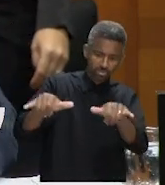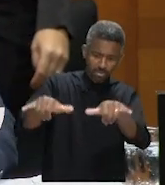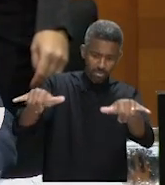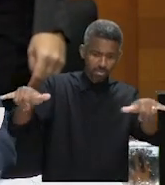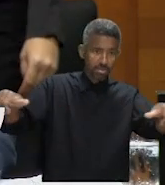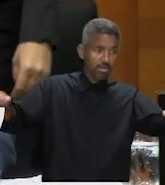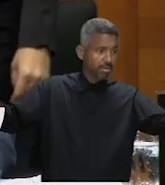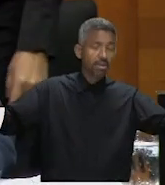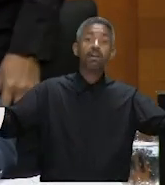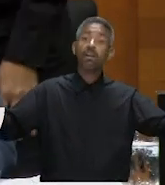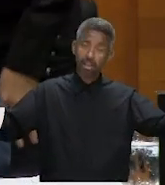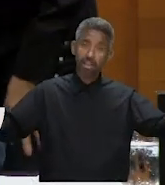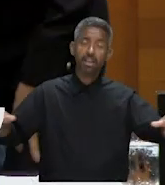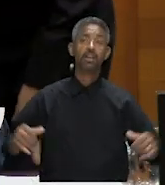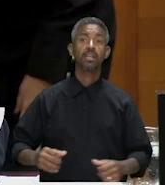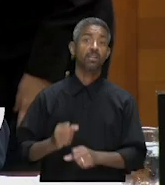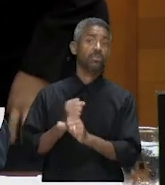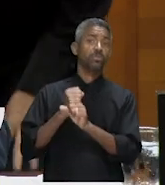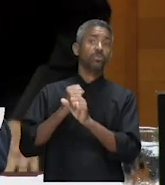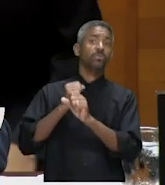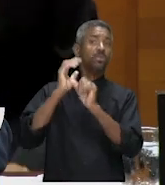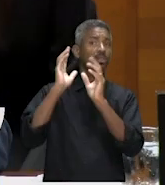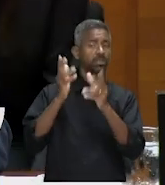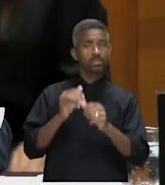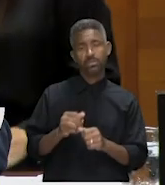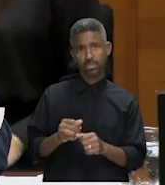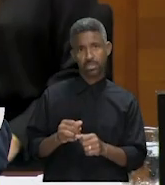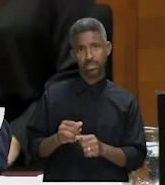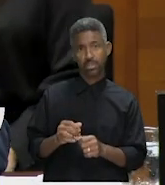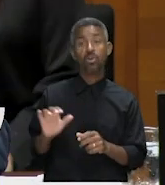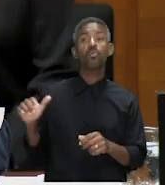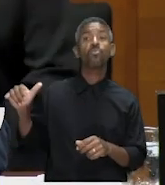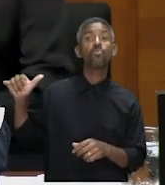pista foi um avião da VASP,